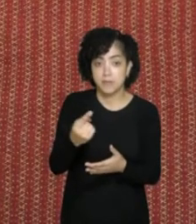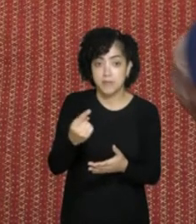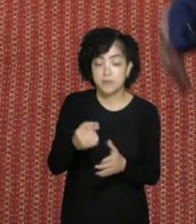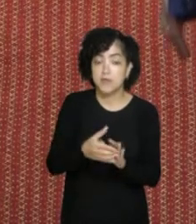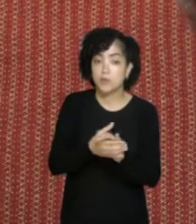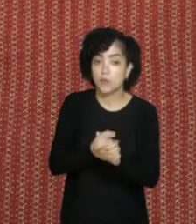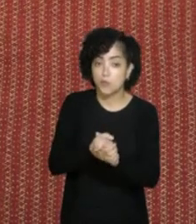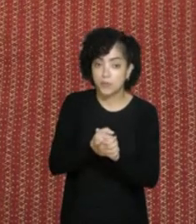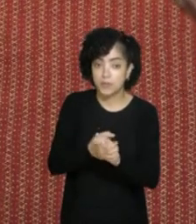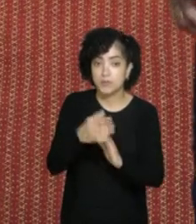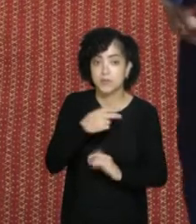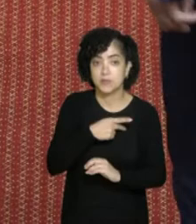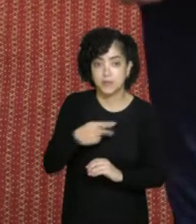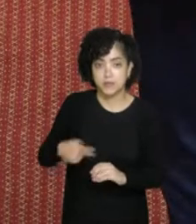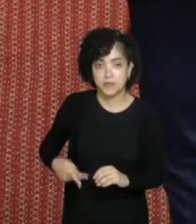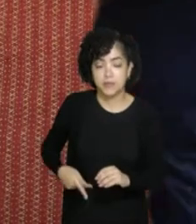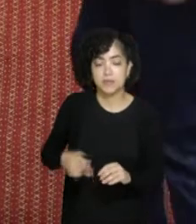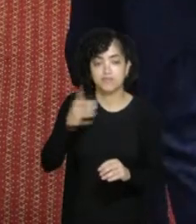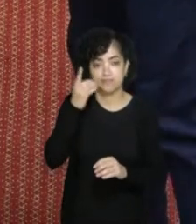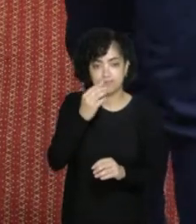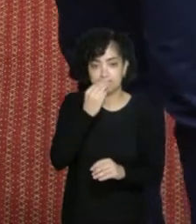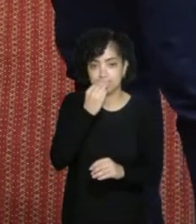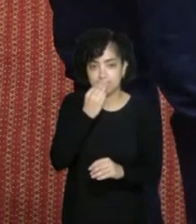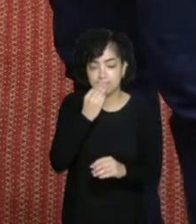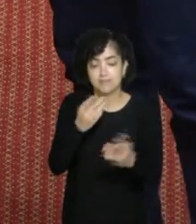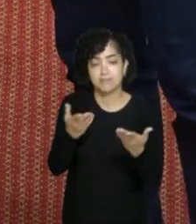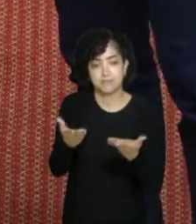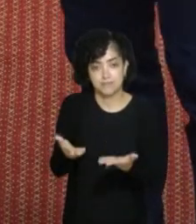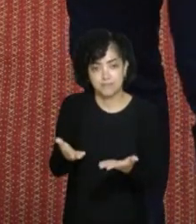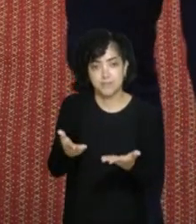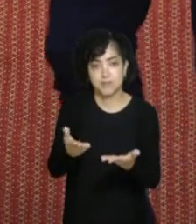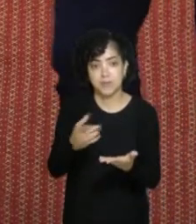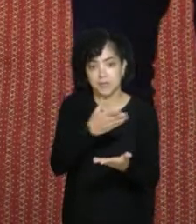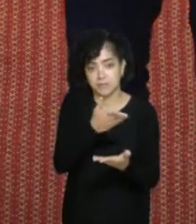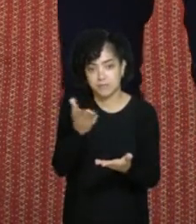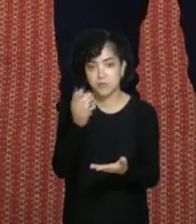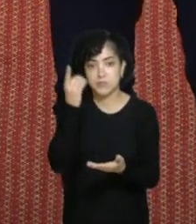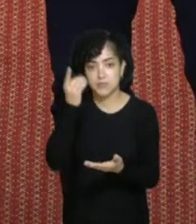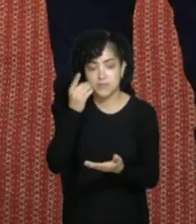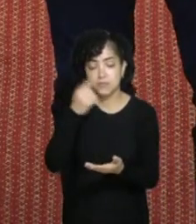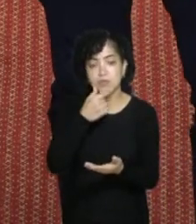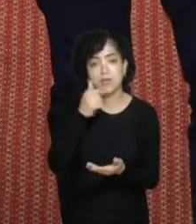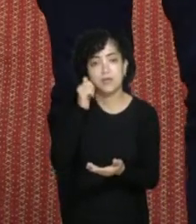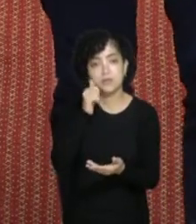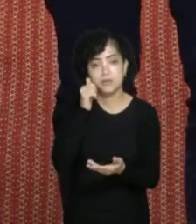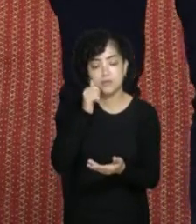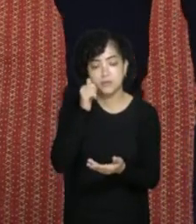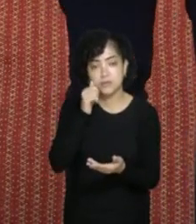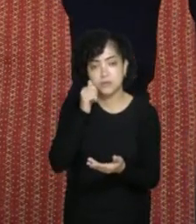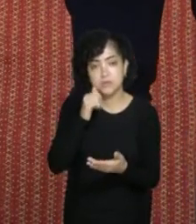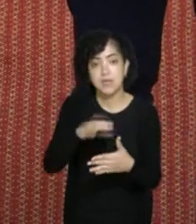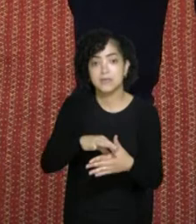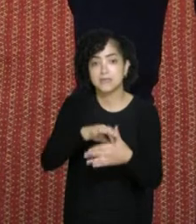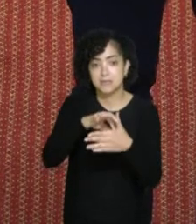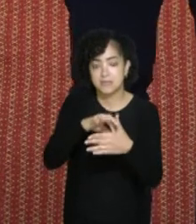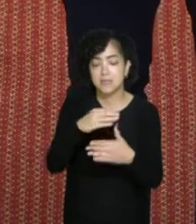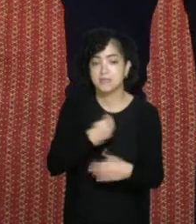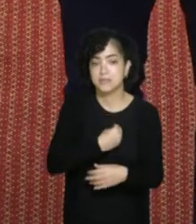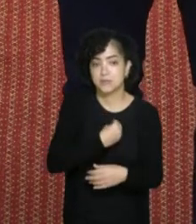o senhor presidente, Moacir Sopelsa, cumprimentando aqui também os deputados e deputadas, as lideranças aqui